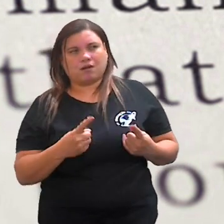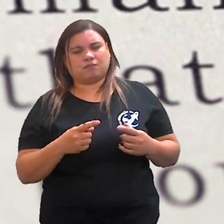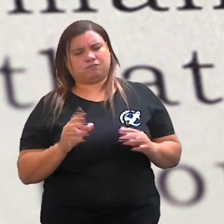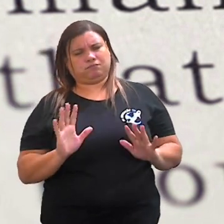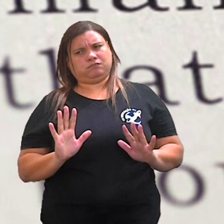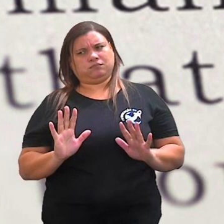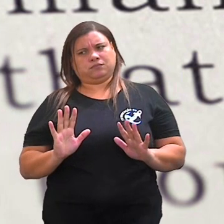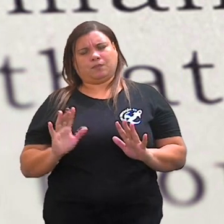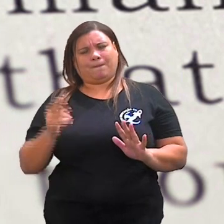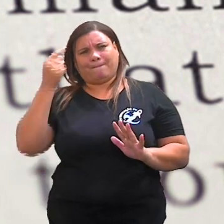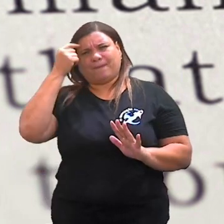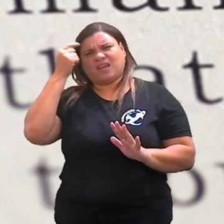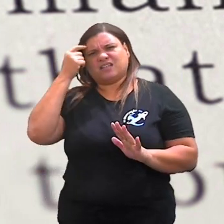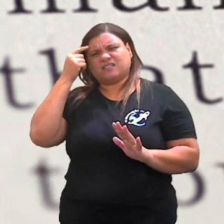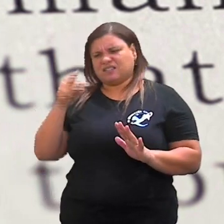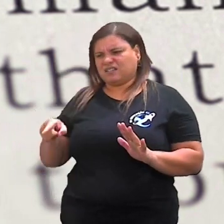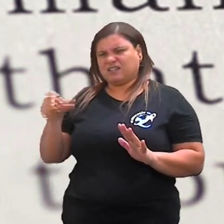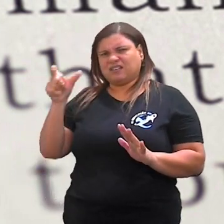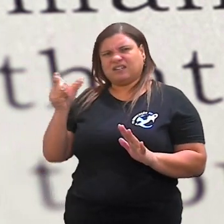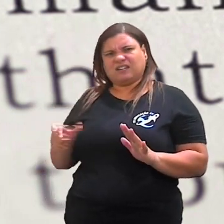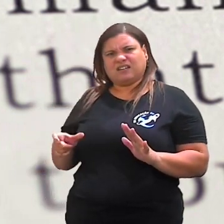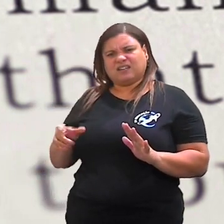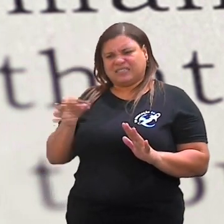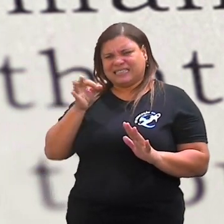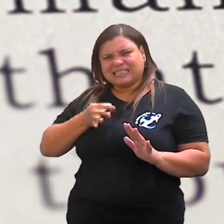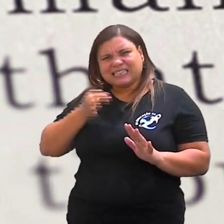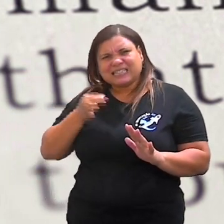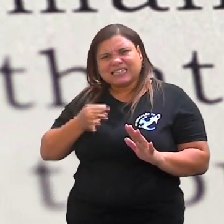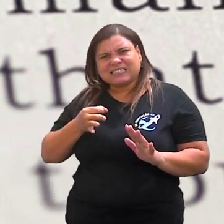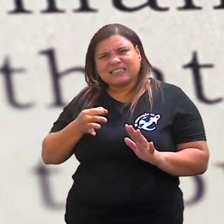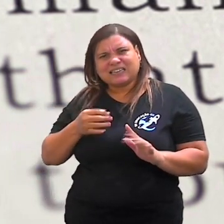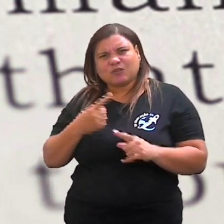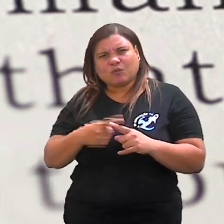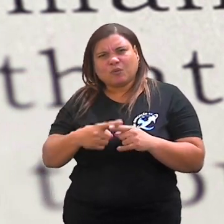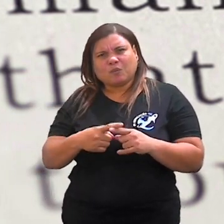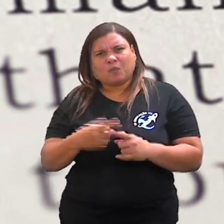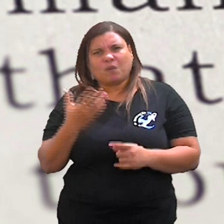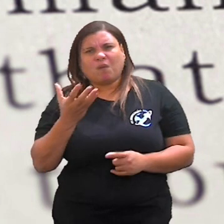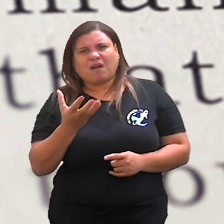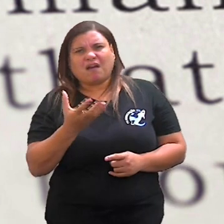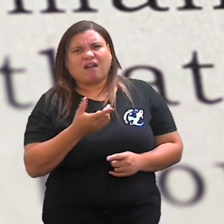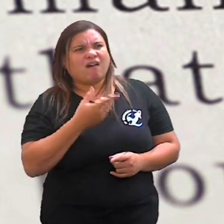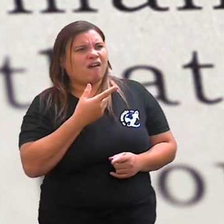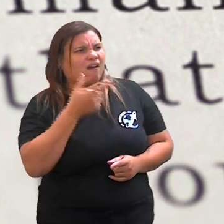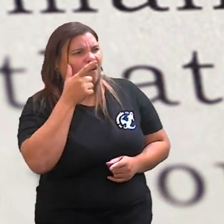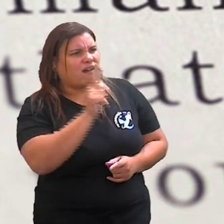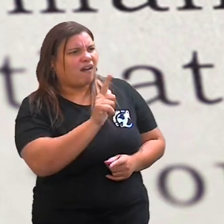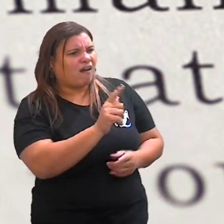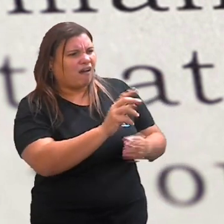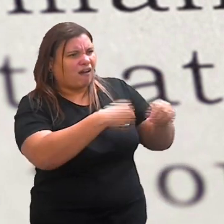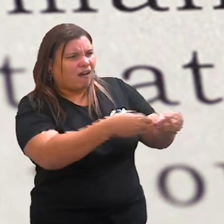bem. E para que ganhar algo em troca? Ou seja, não estaria fazendo a coisa